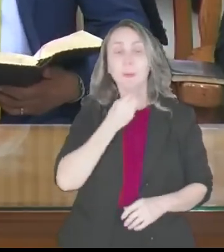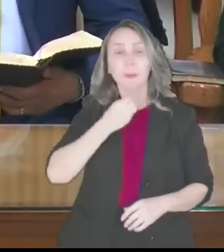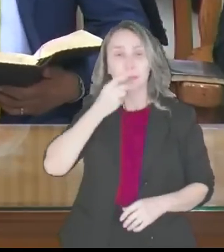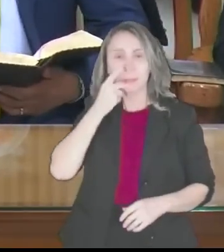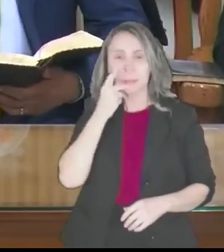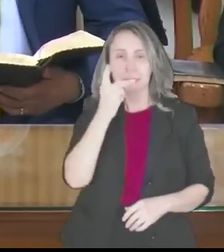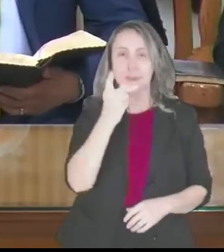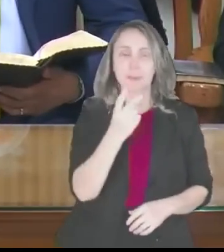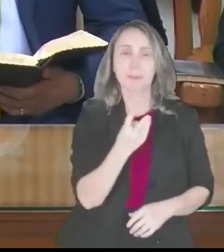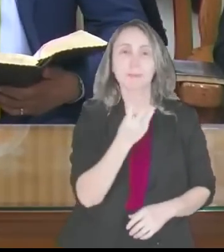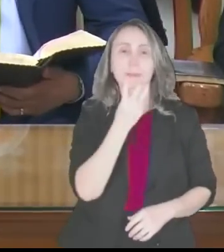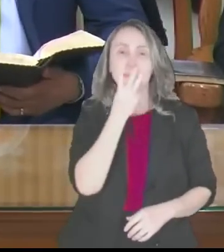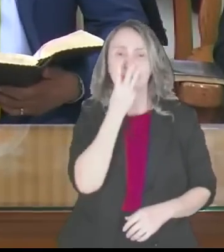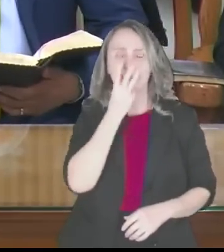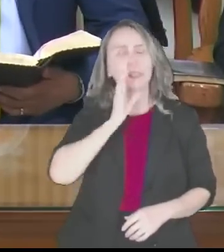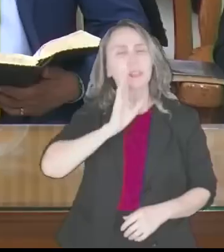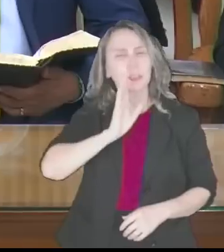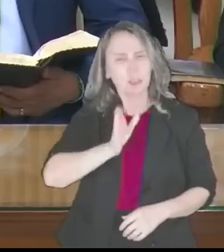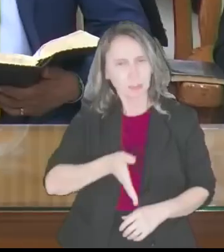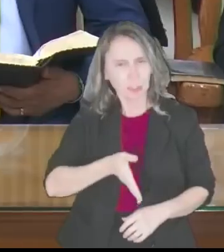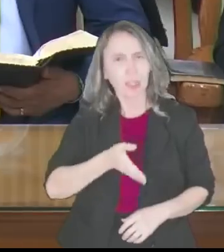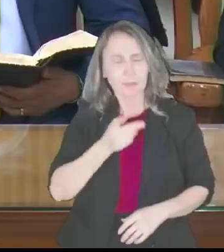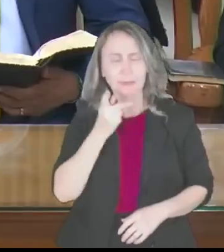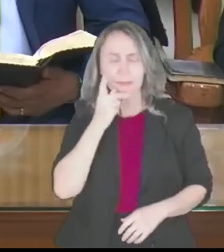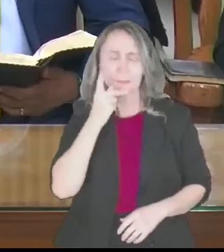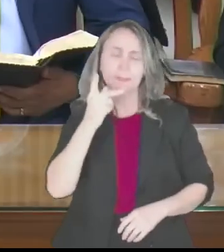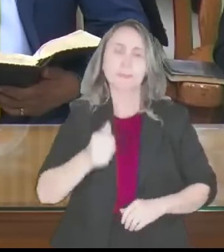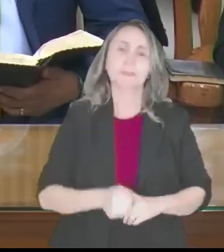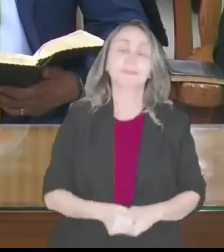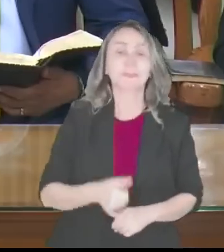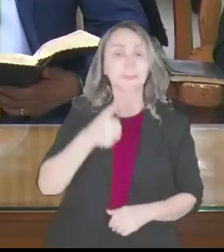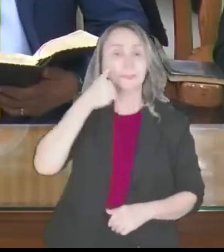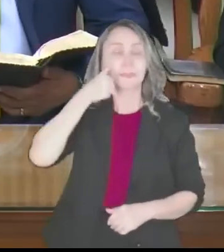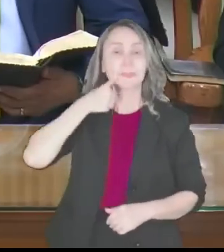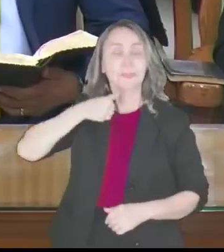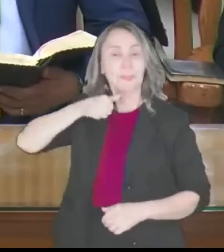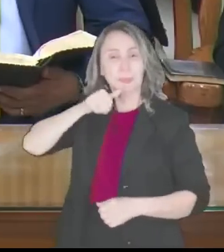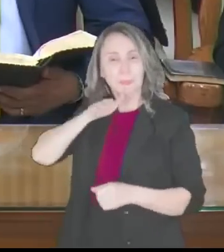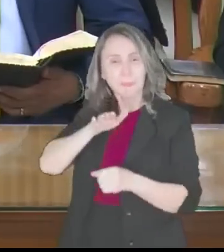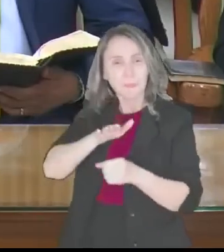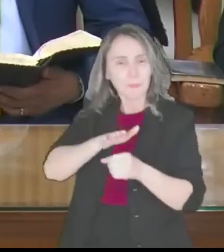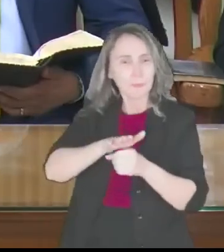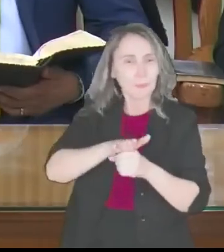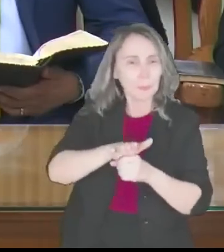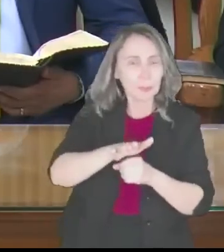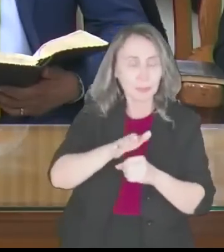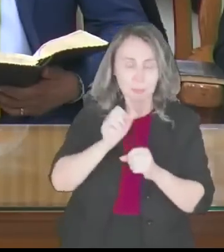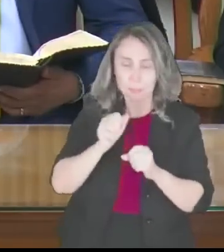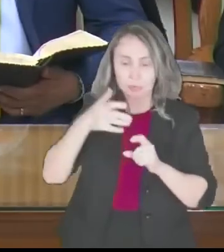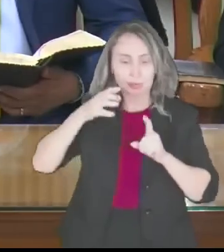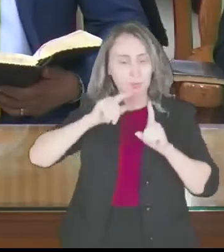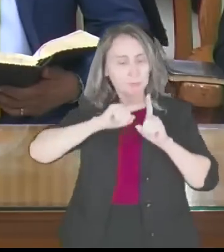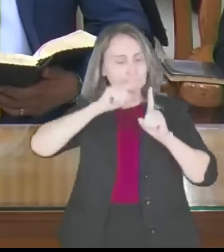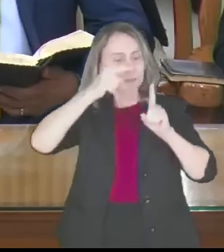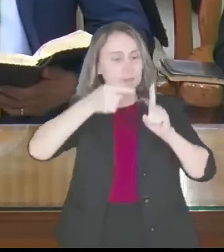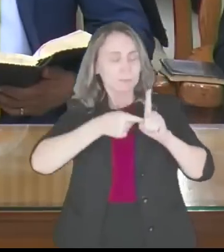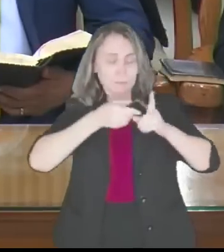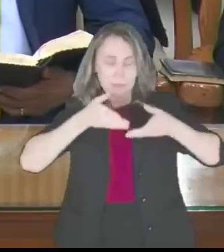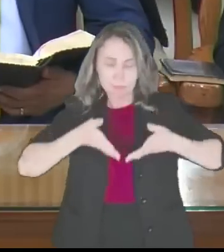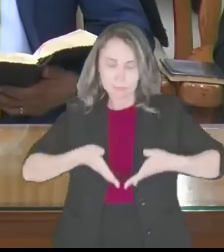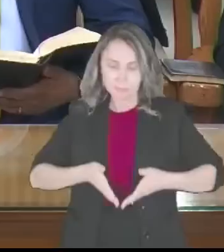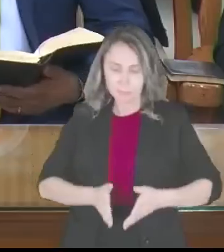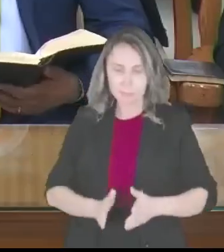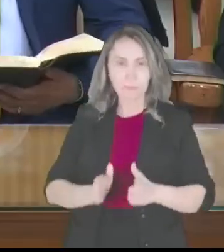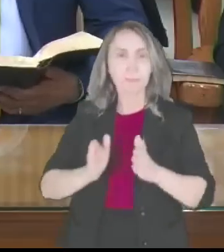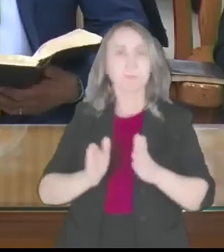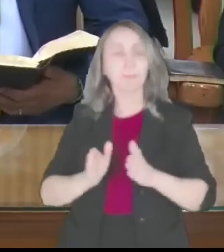havia profetizado: eis que a virgem conceberá e dará à luz um filho, chamá-lo-ão pelo nome